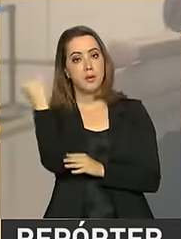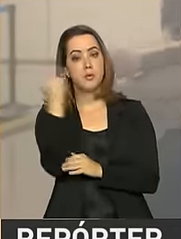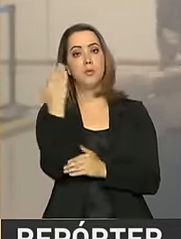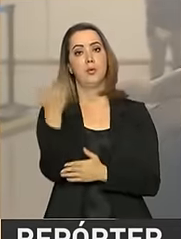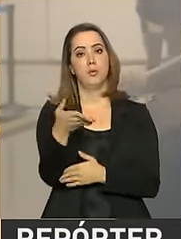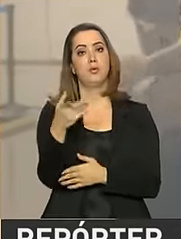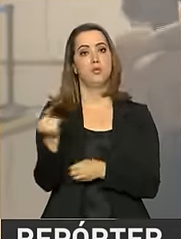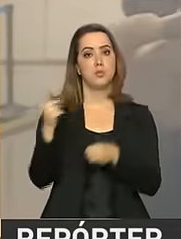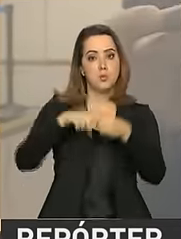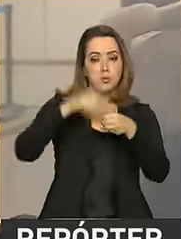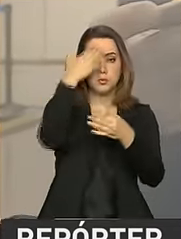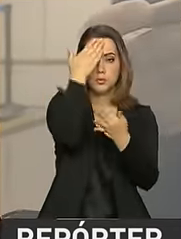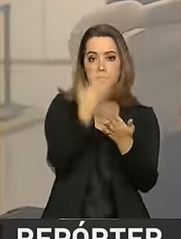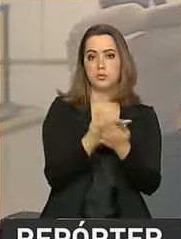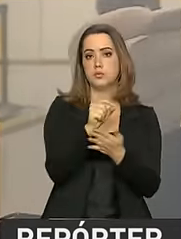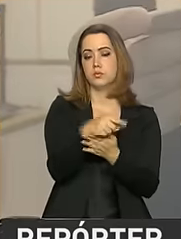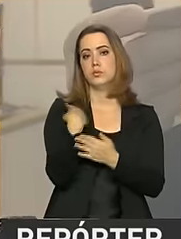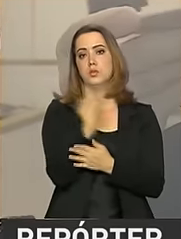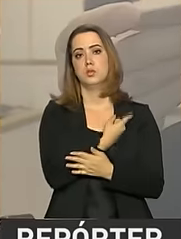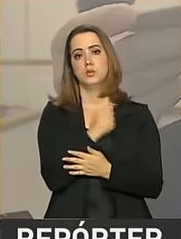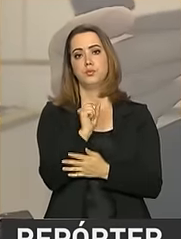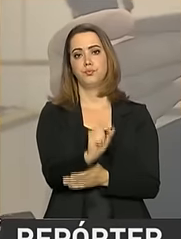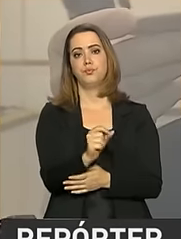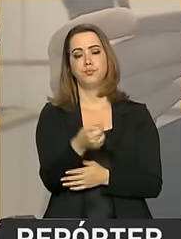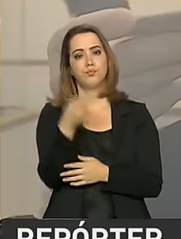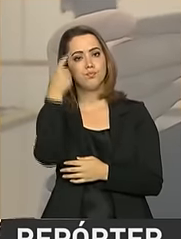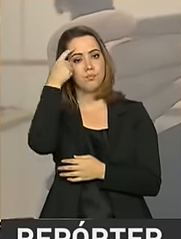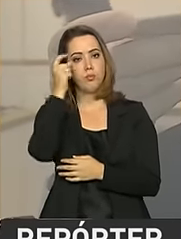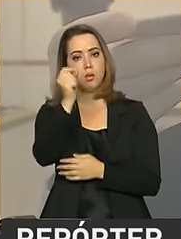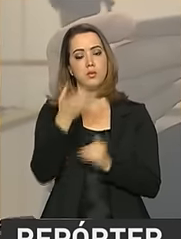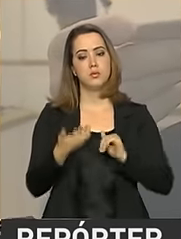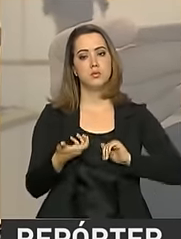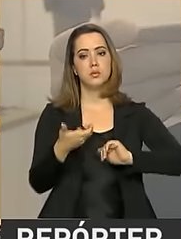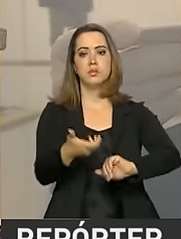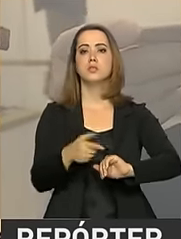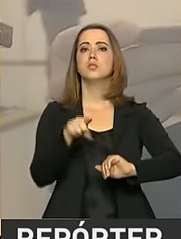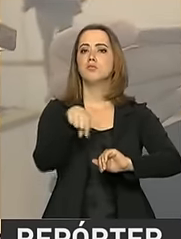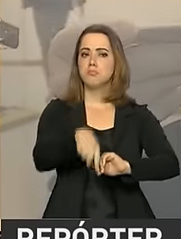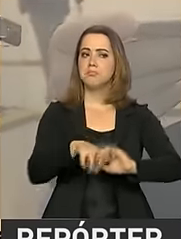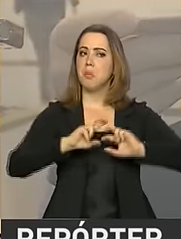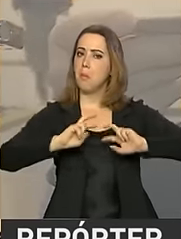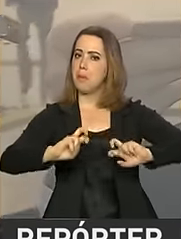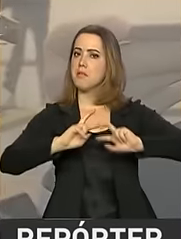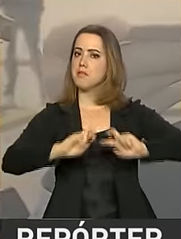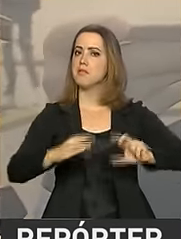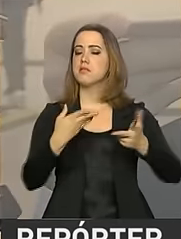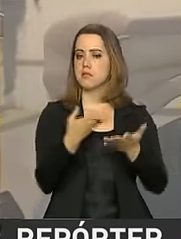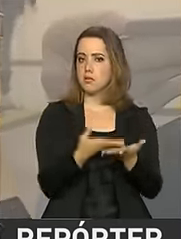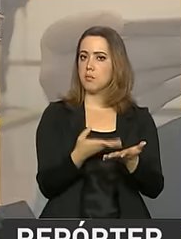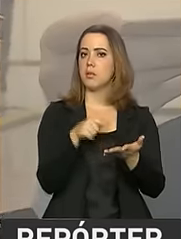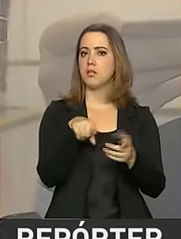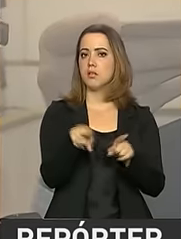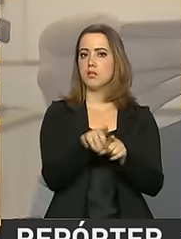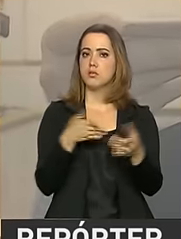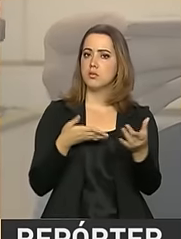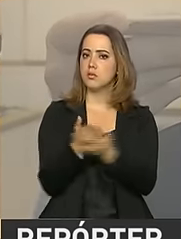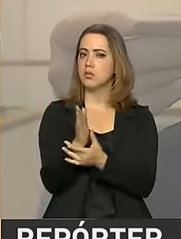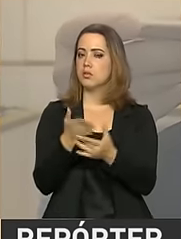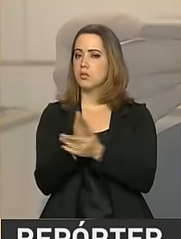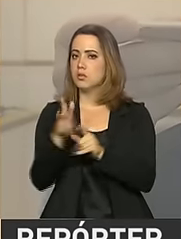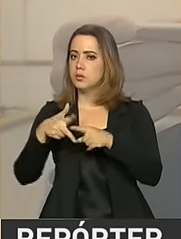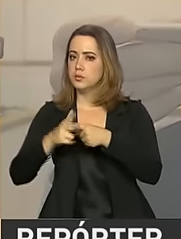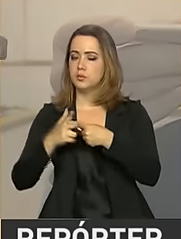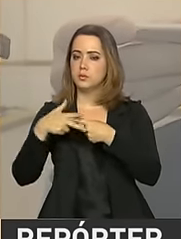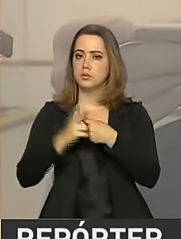recuperação, acreditamos que o Congresso Nacional vai ser sensível a isso e vai aprovar as